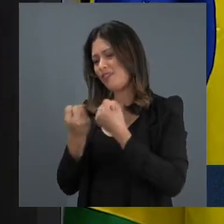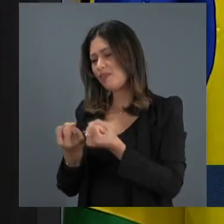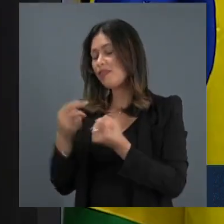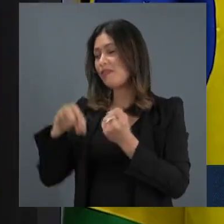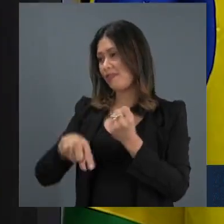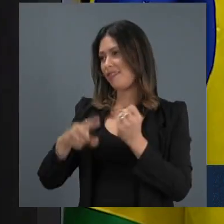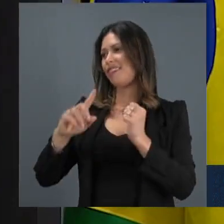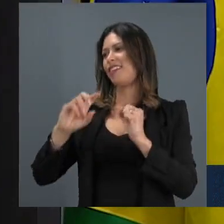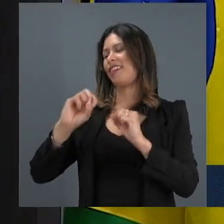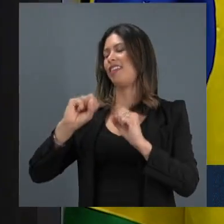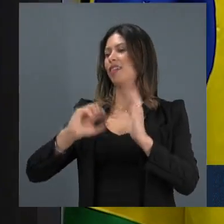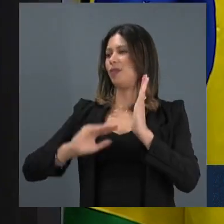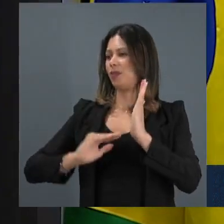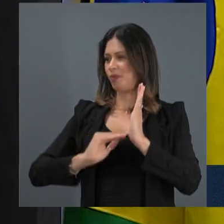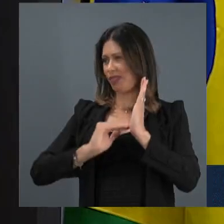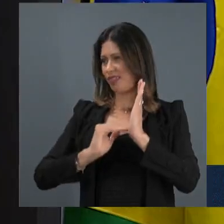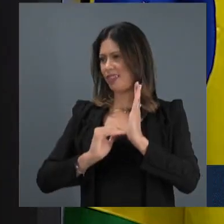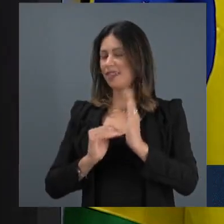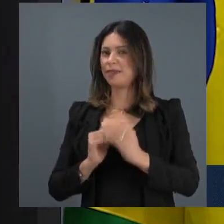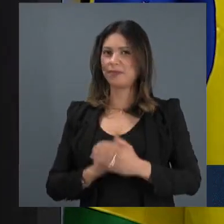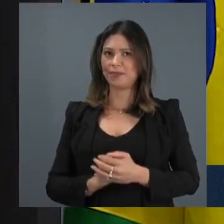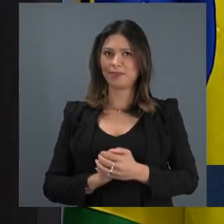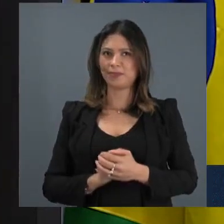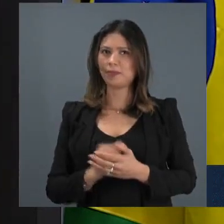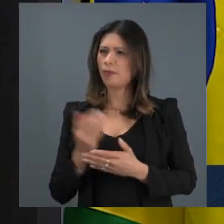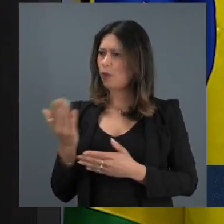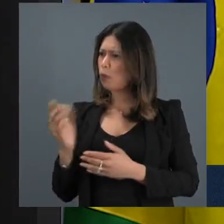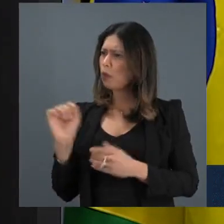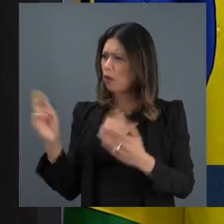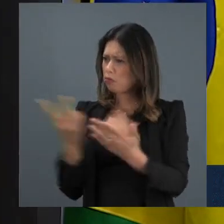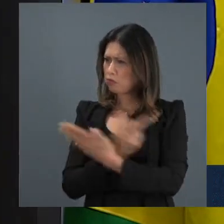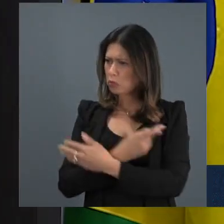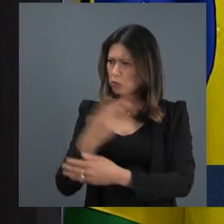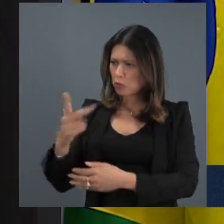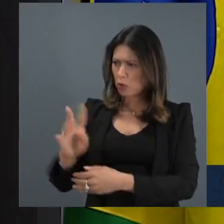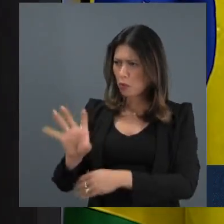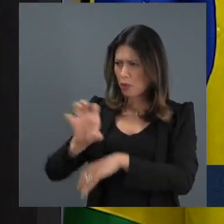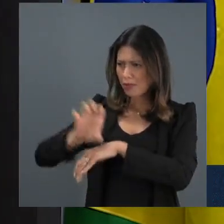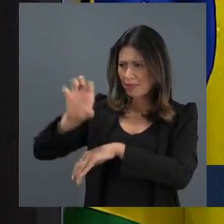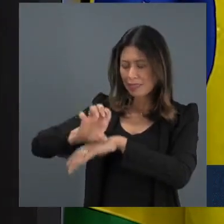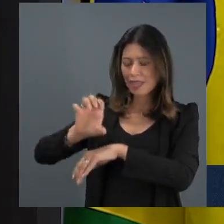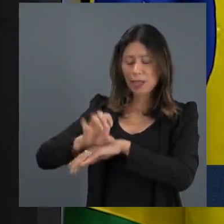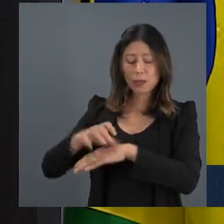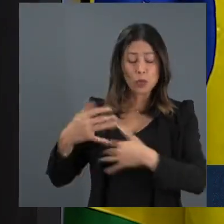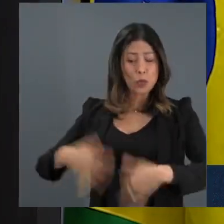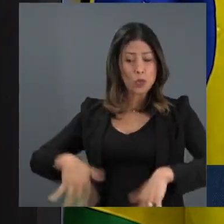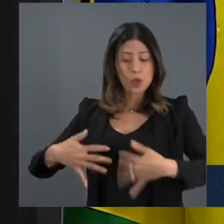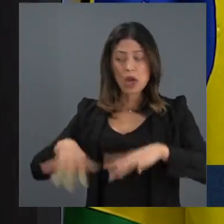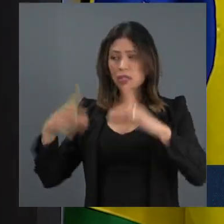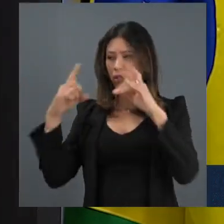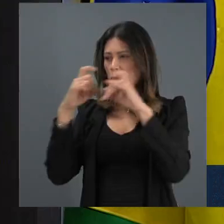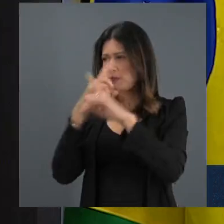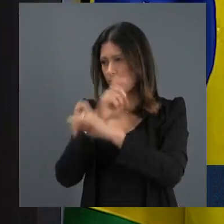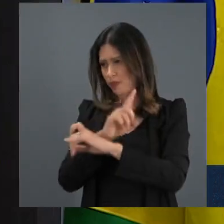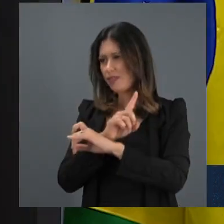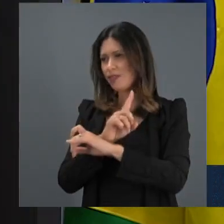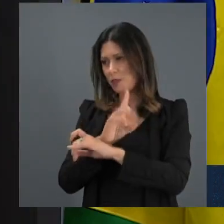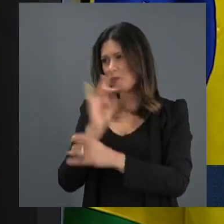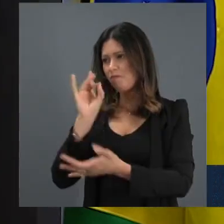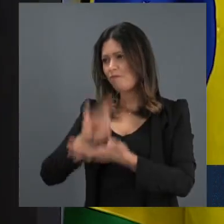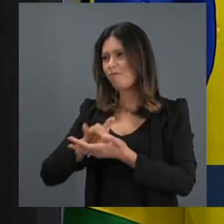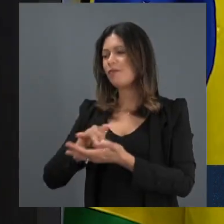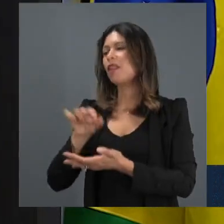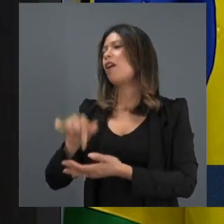casa. O que aconteceu no seu estado do Rio Grande do Sul ainda não caiu a ficha totalmente para o Brasil. Foi